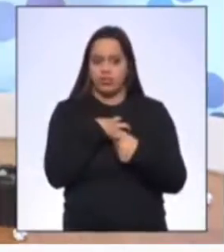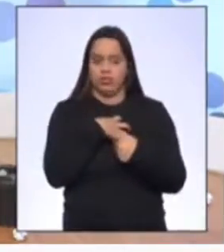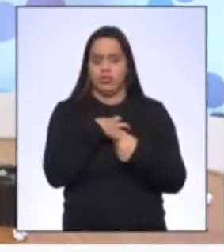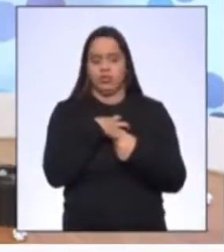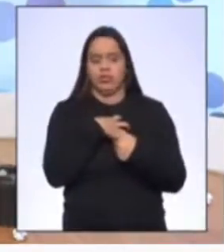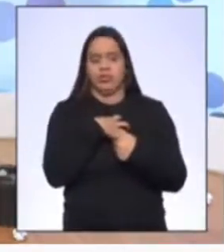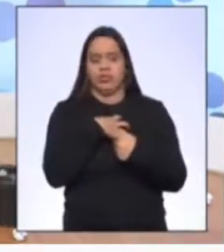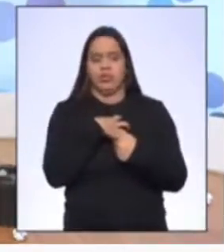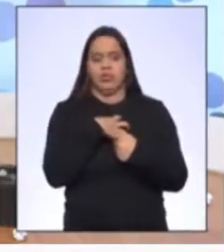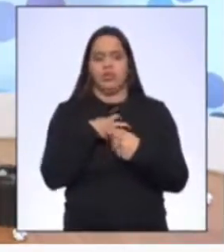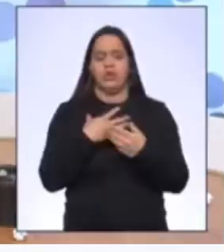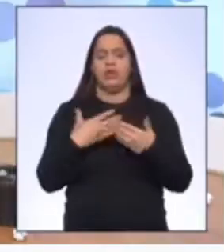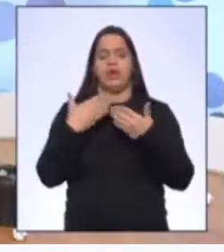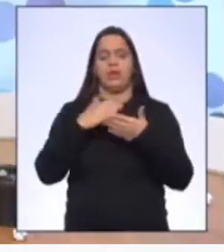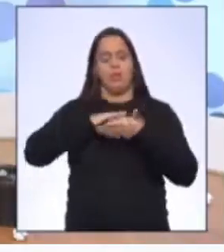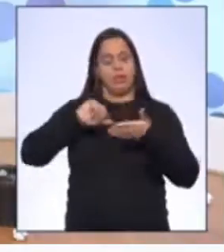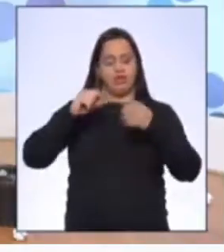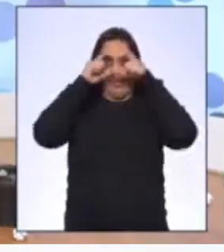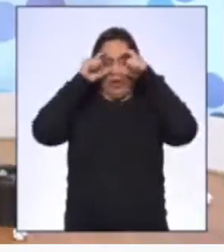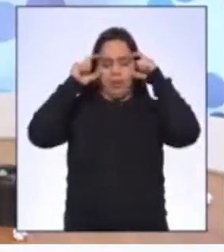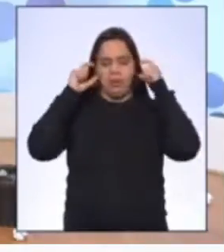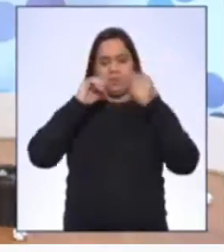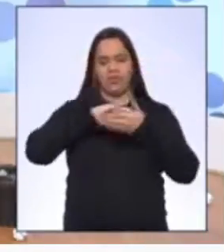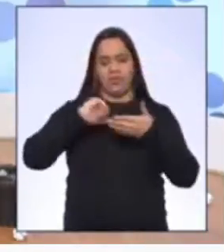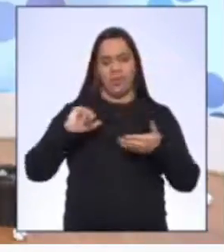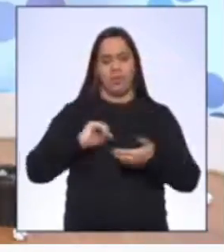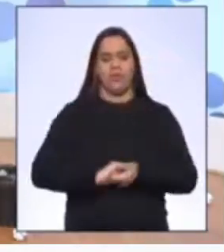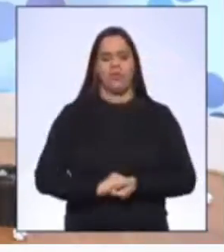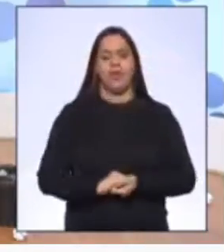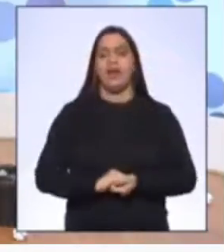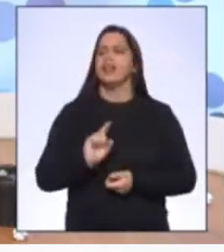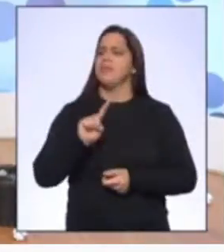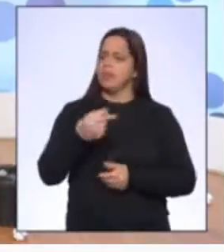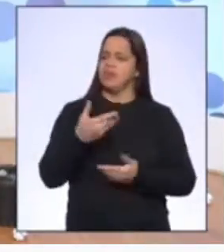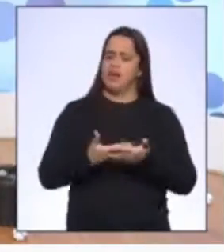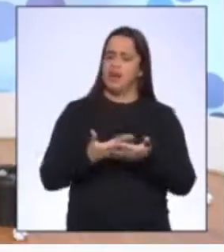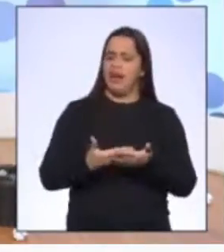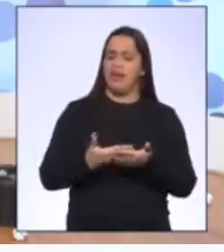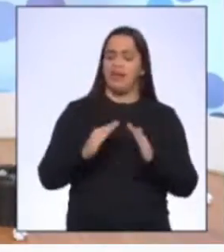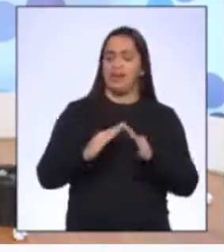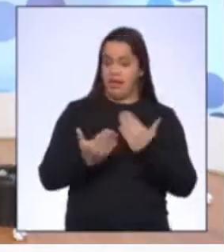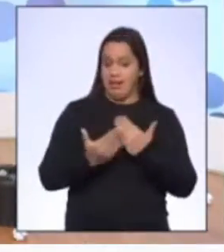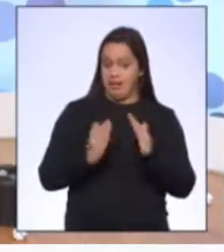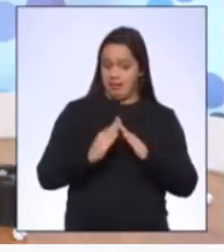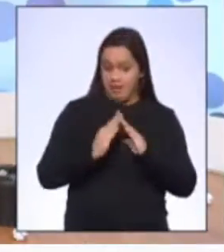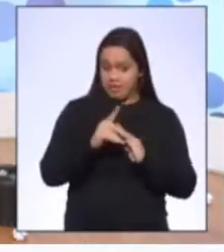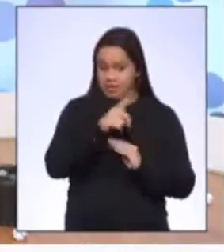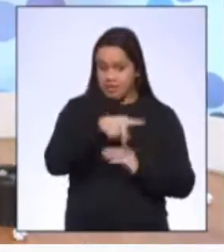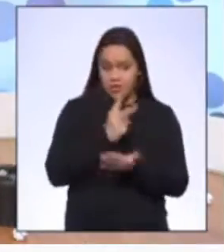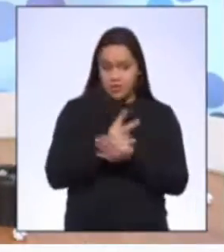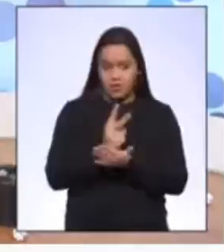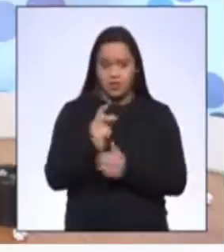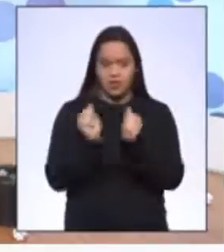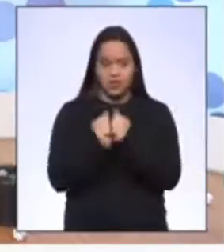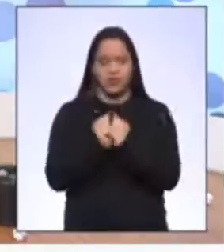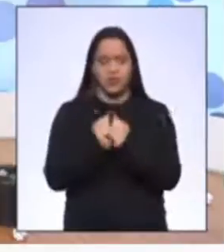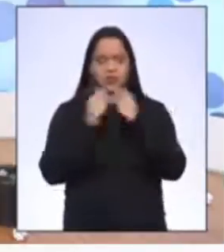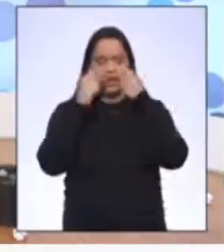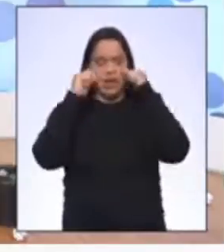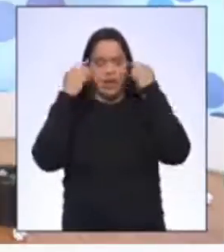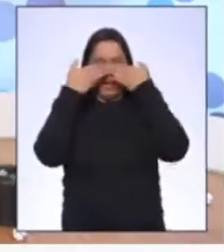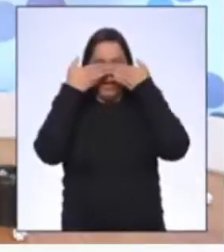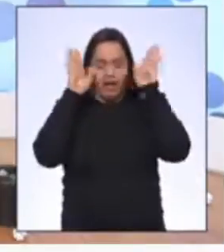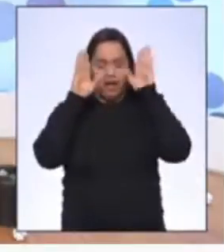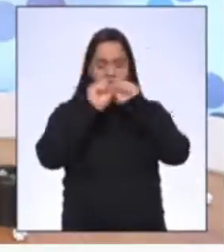então pode chegar à venda vocês em casa depois continua em com quem tá aí junto a vocês cidade que então pode ser